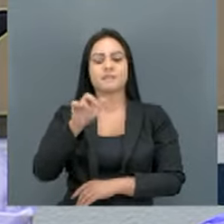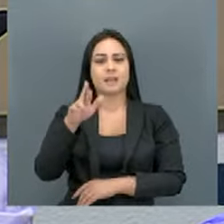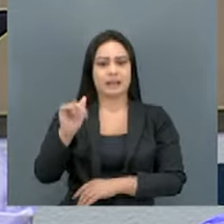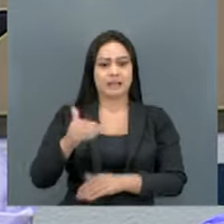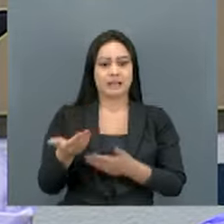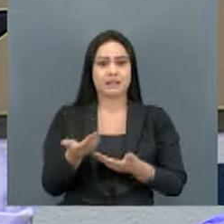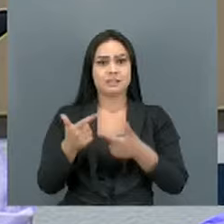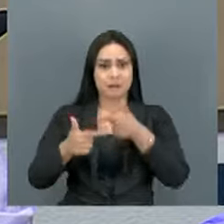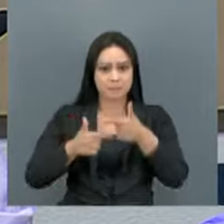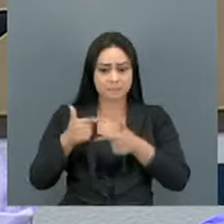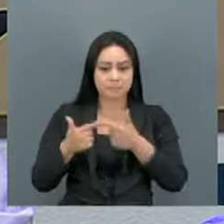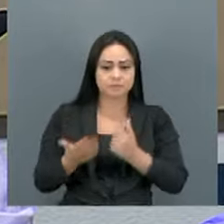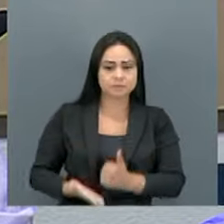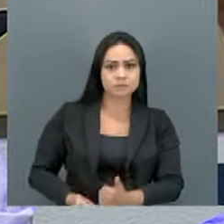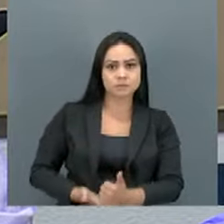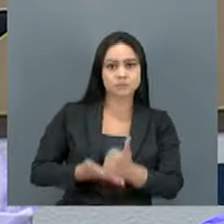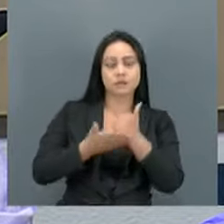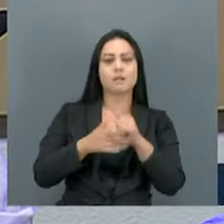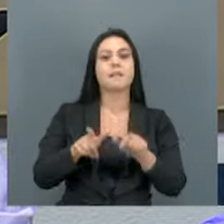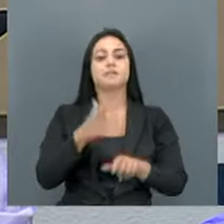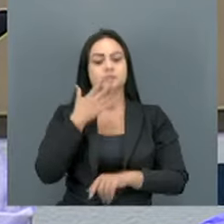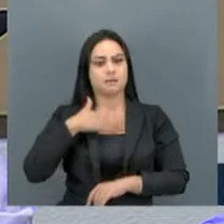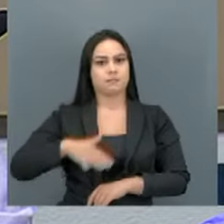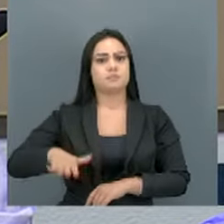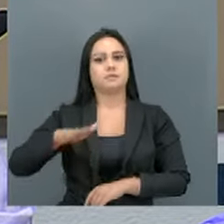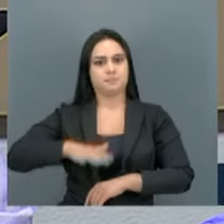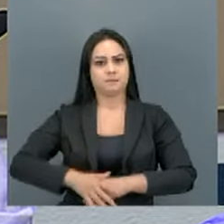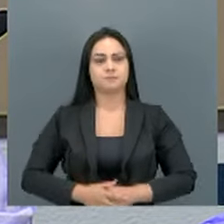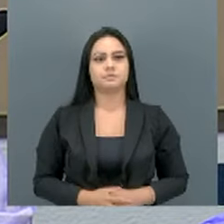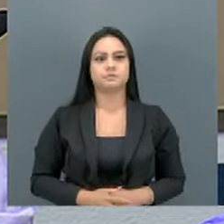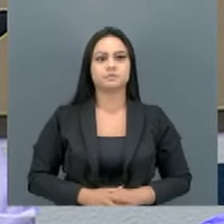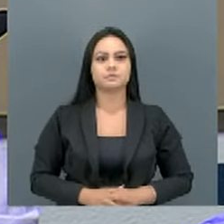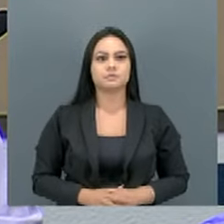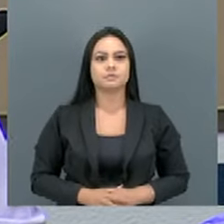trabalhar para sustentar e alimentar das crianças.